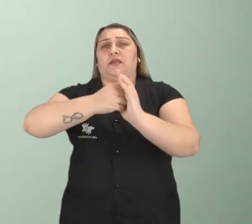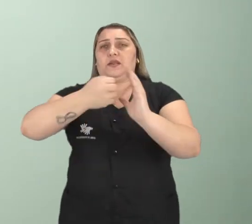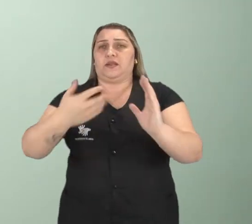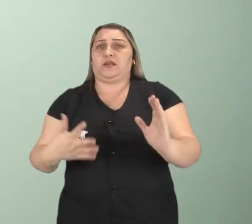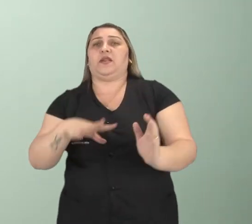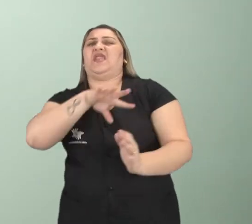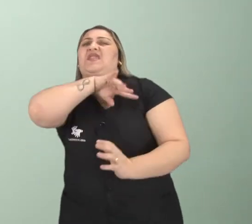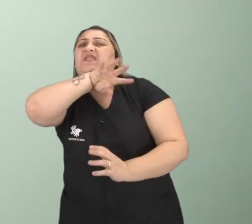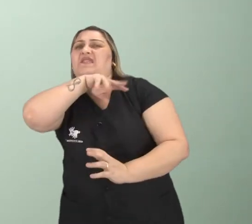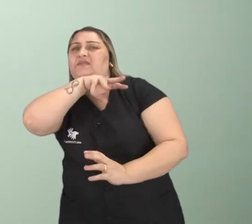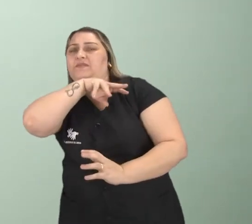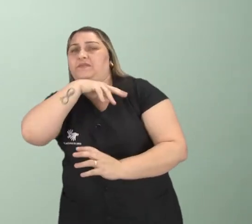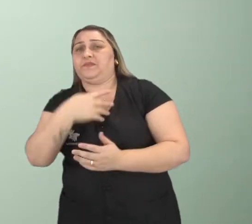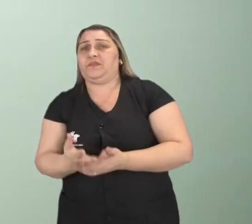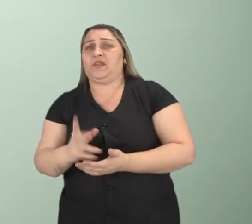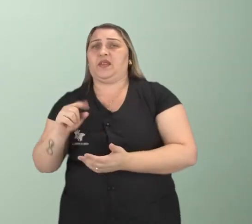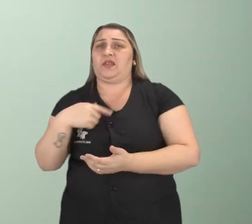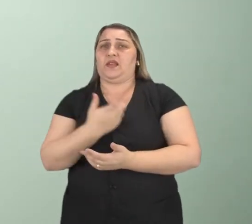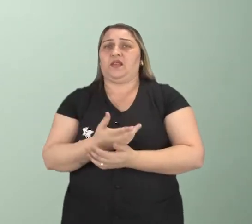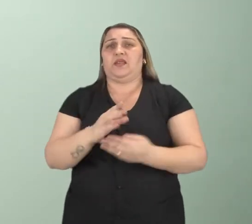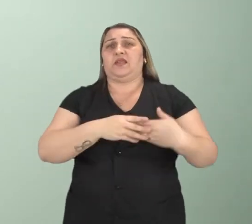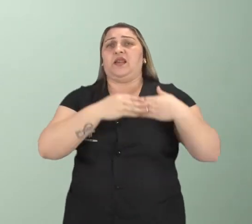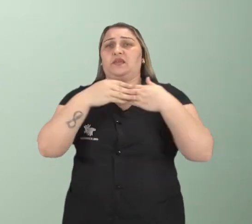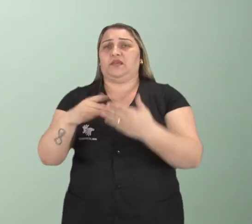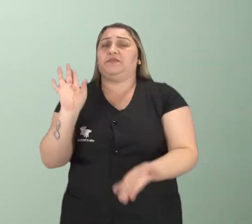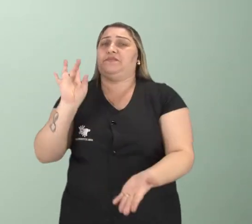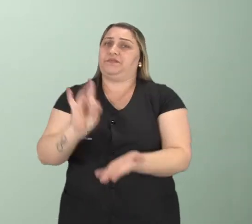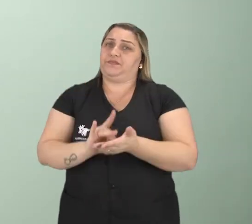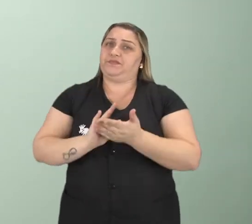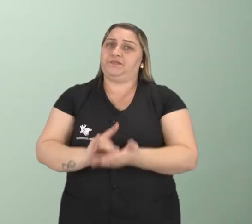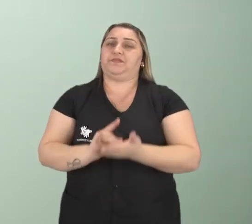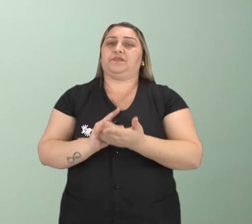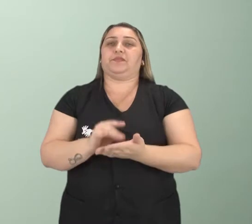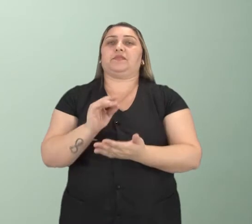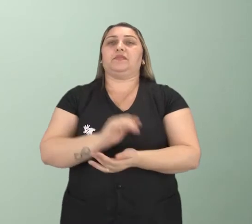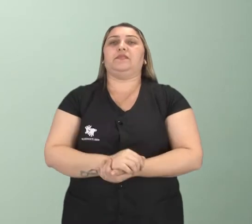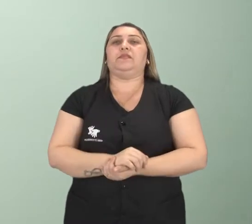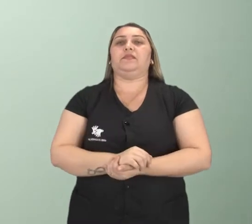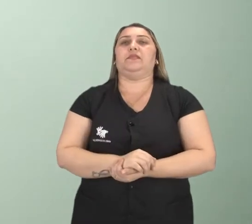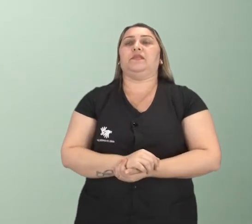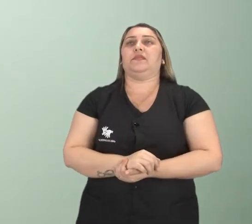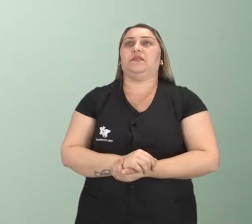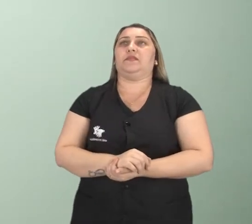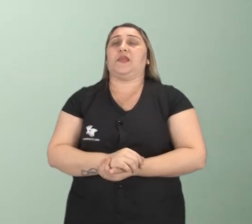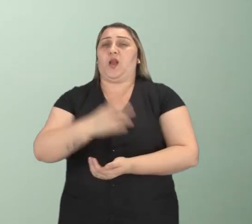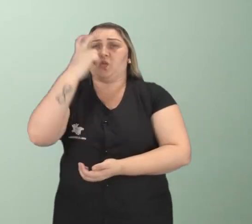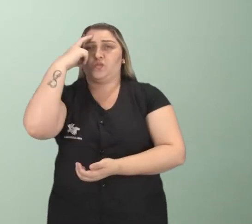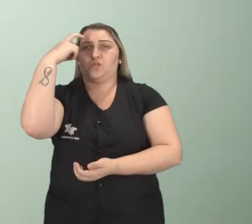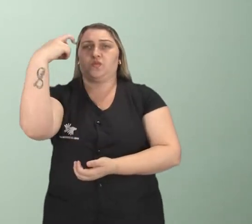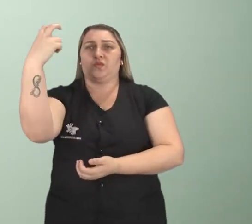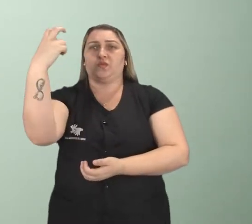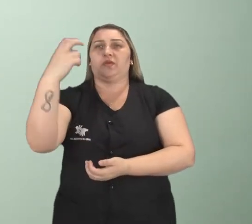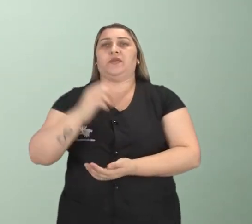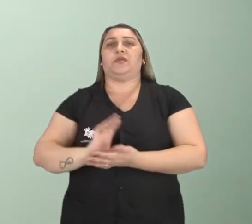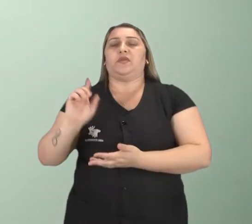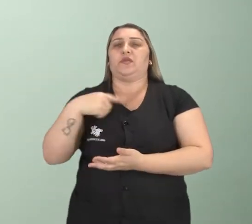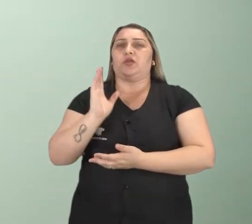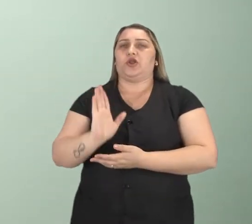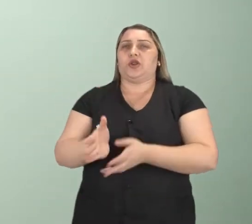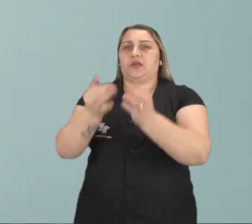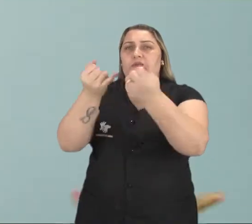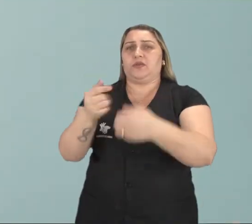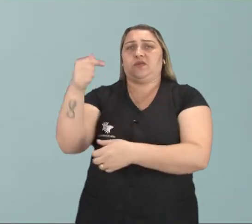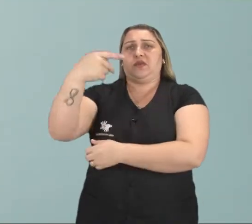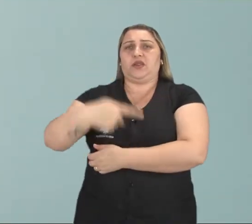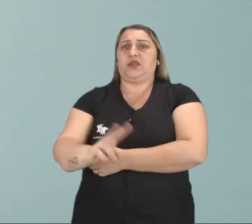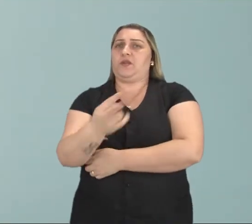características animalescas, né? E aí eles foram trazendo, de fato, esse termo de cultura, né? Termo que a gente já discutiu aqui, que a